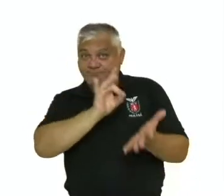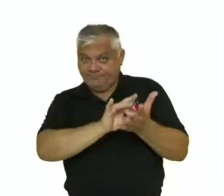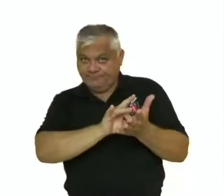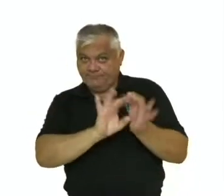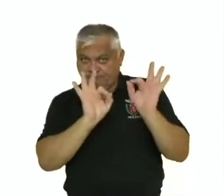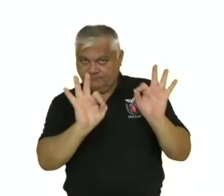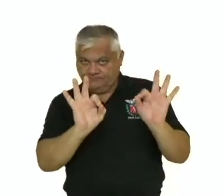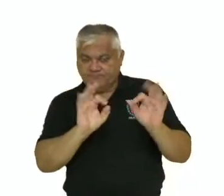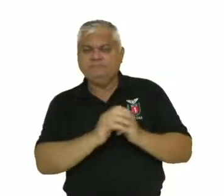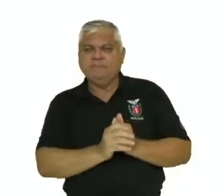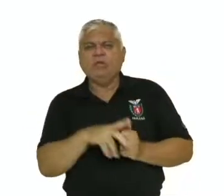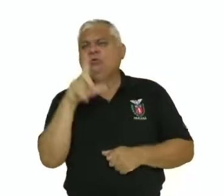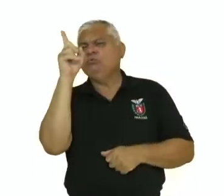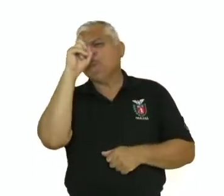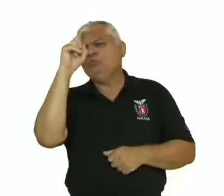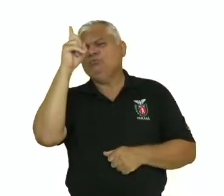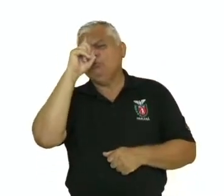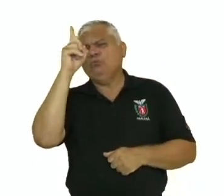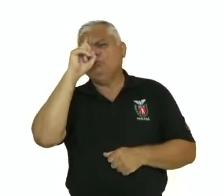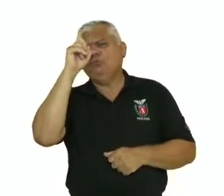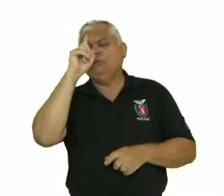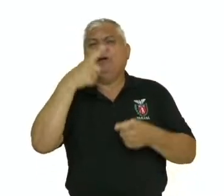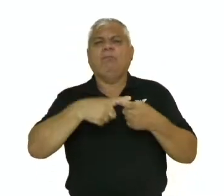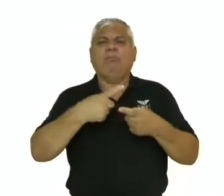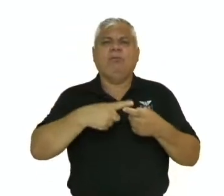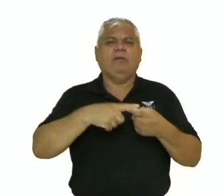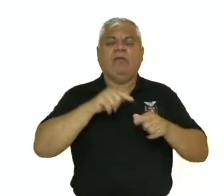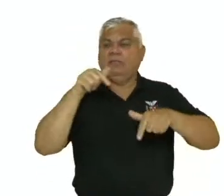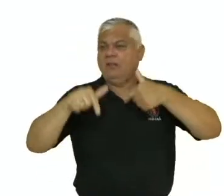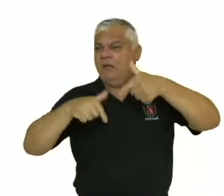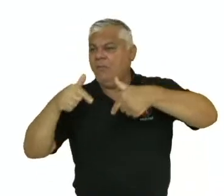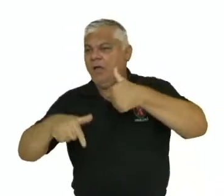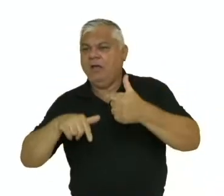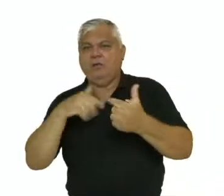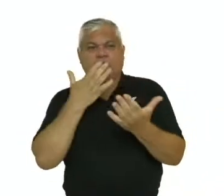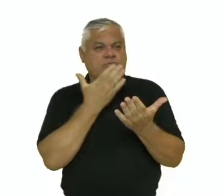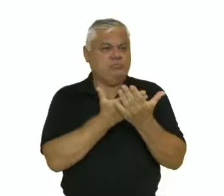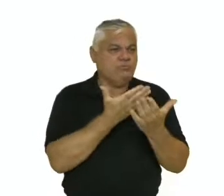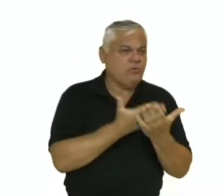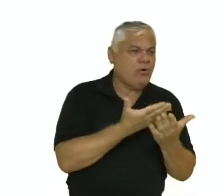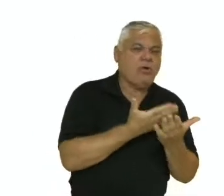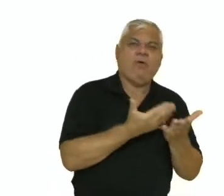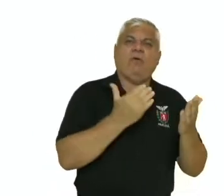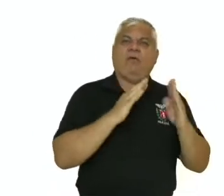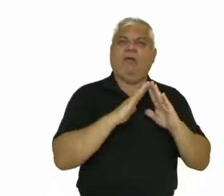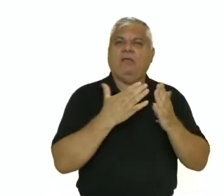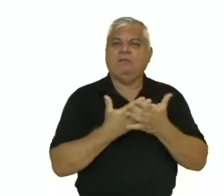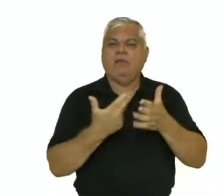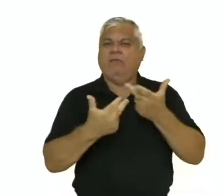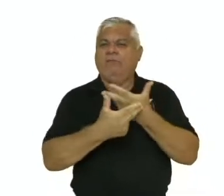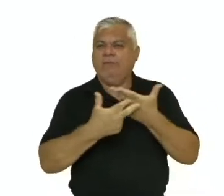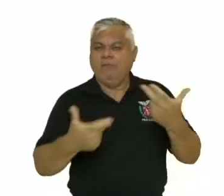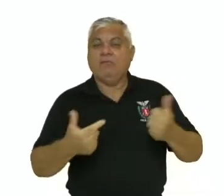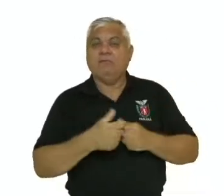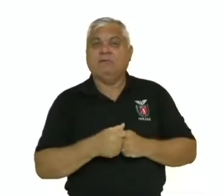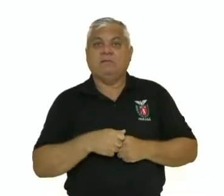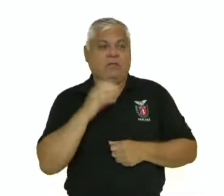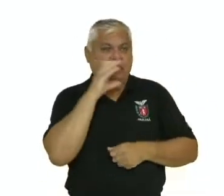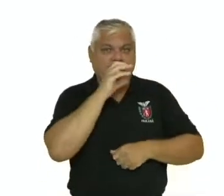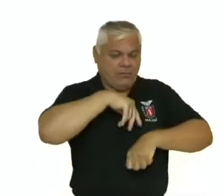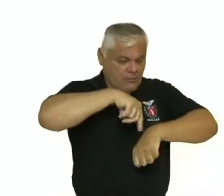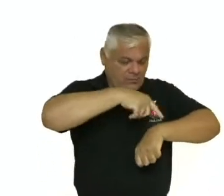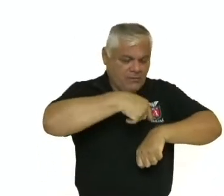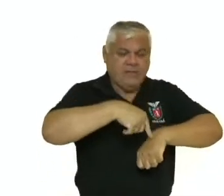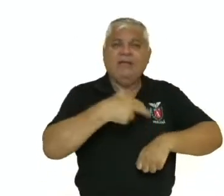No nosso dia a dia, devido à correria, às nossas atividades, nem sempre a gente consegue comer